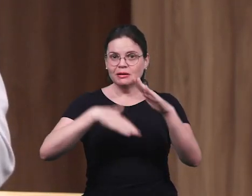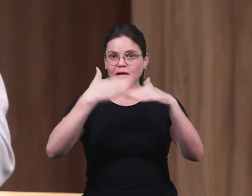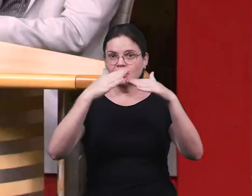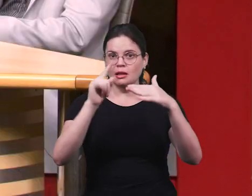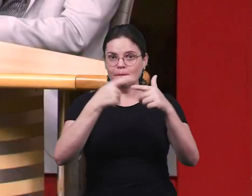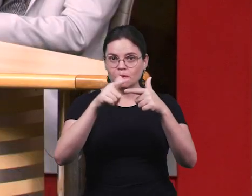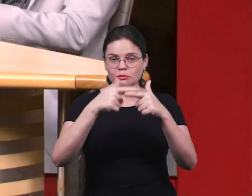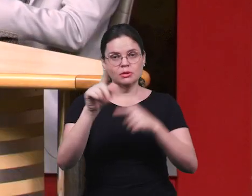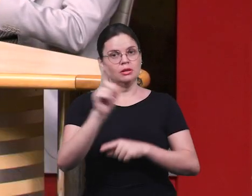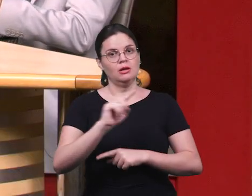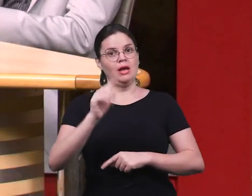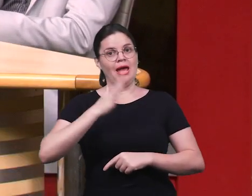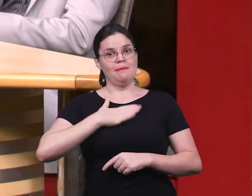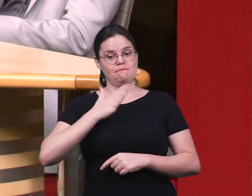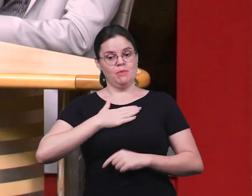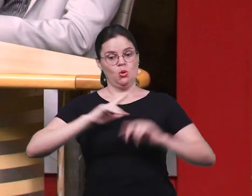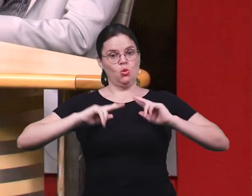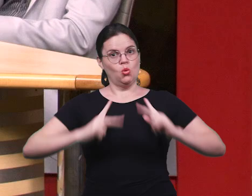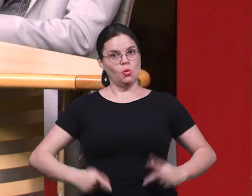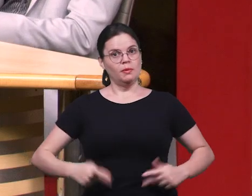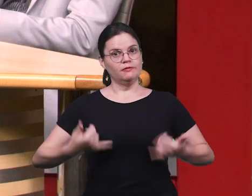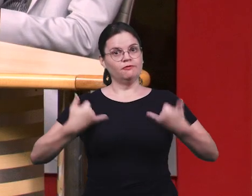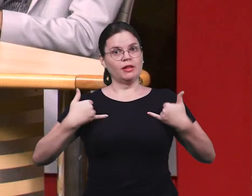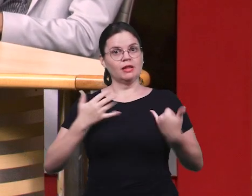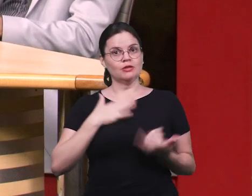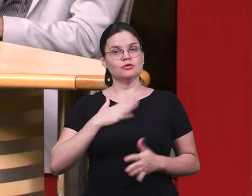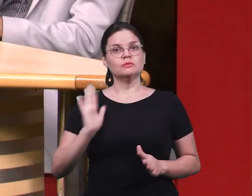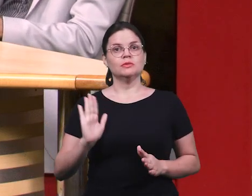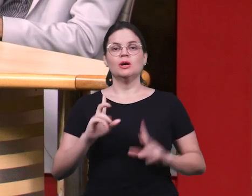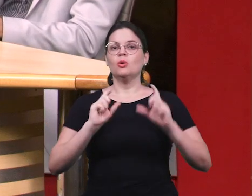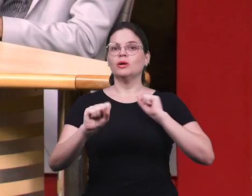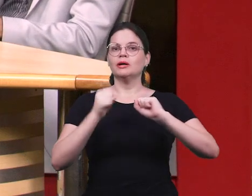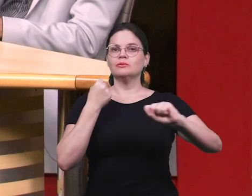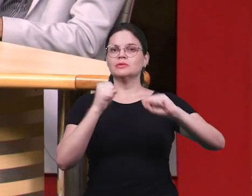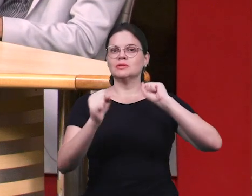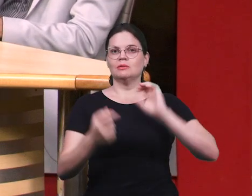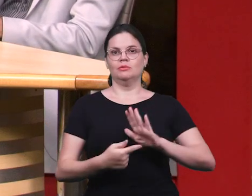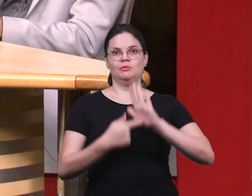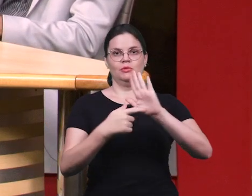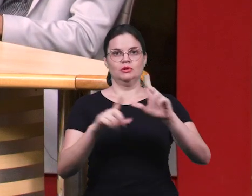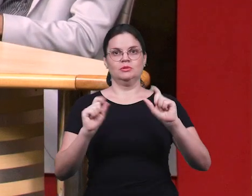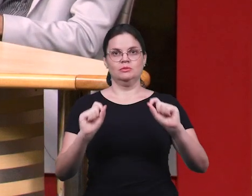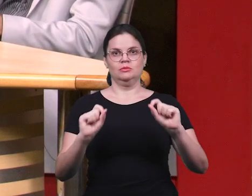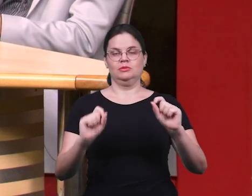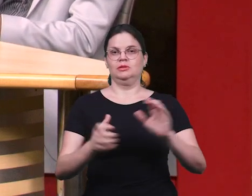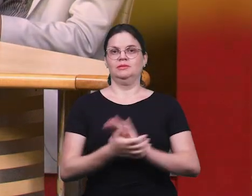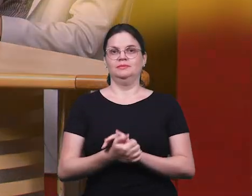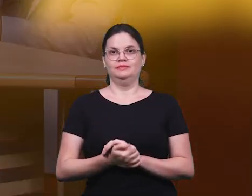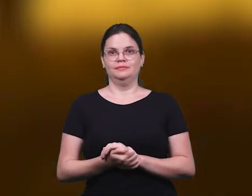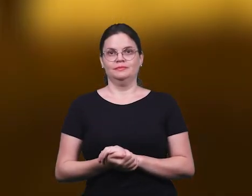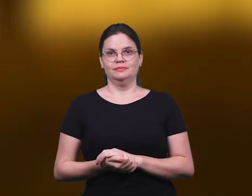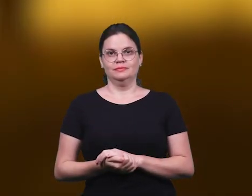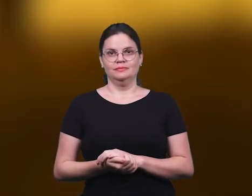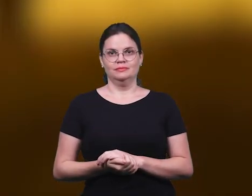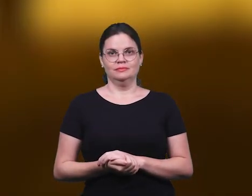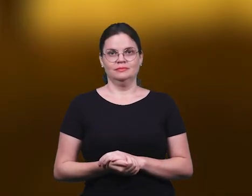prosperidade. Às vezes está no homem. Verdade. Então, o que o Salmo diz? O